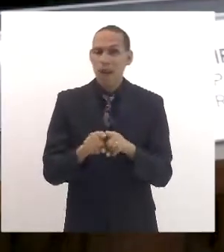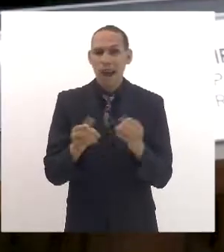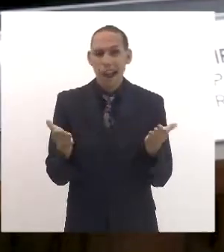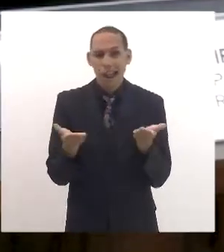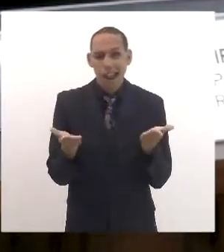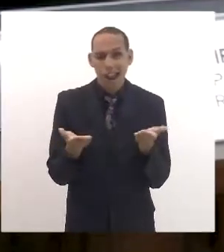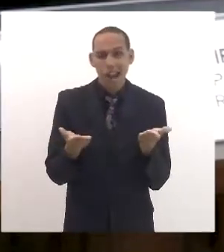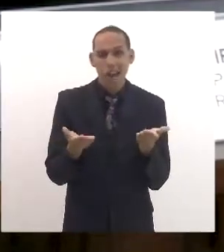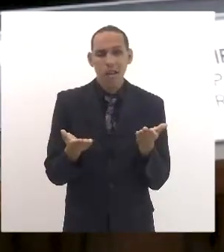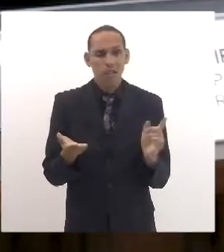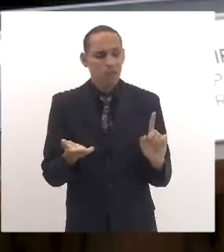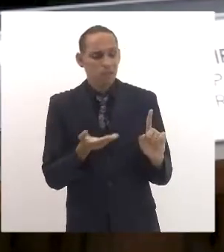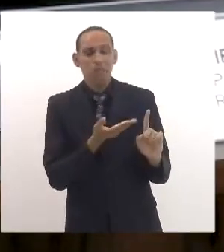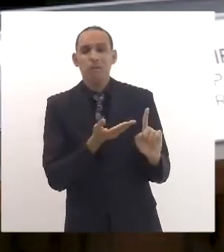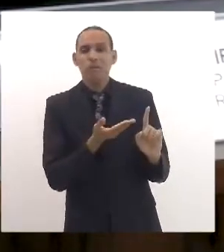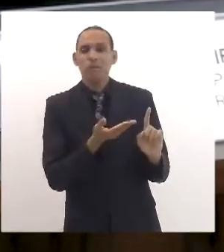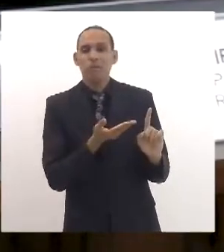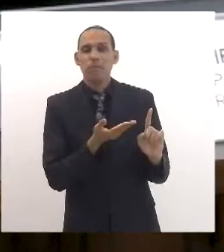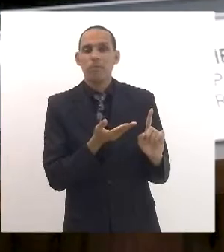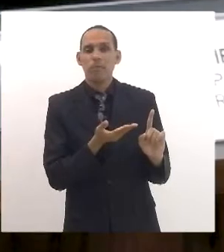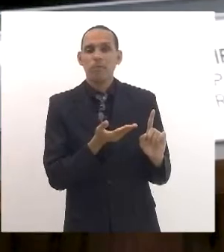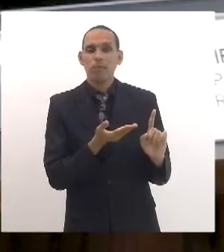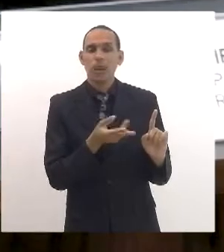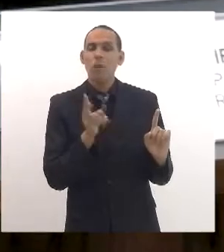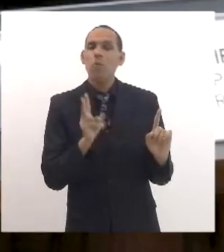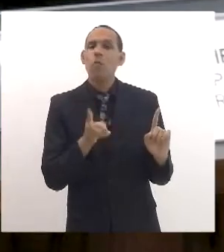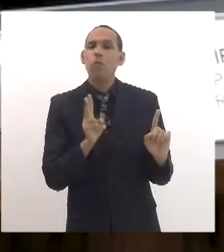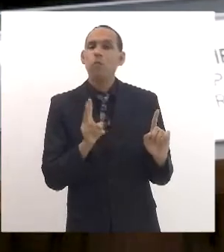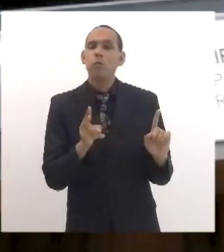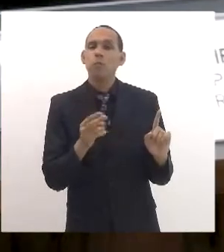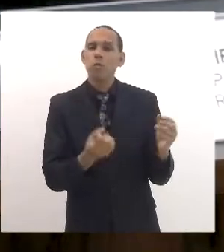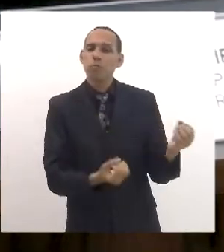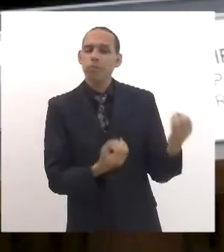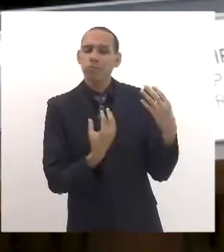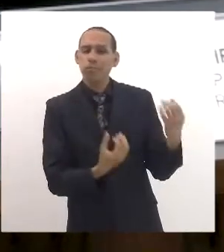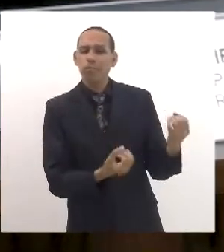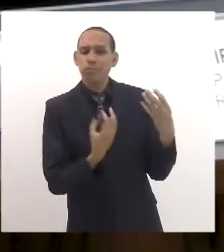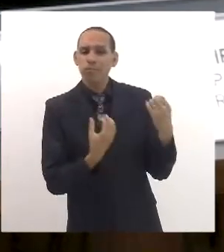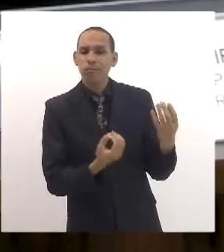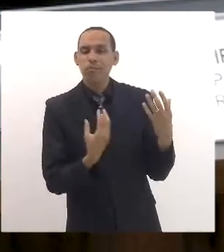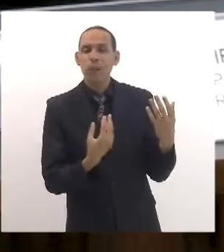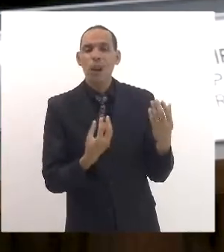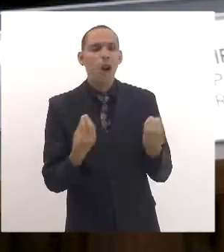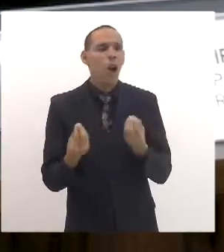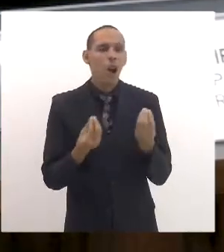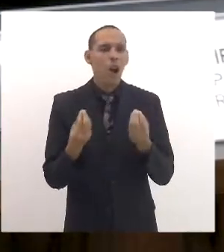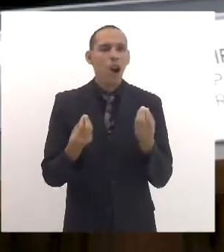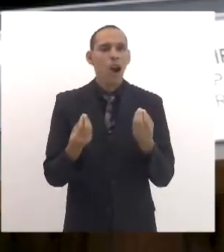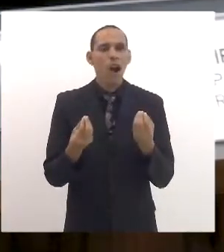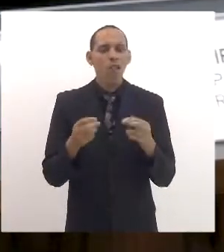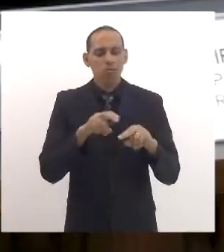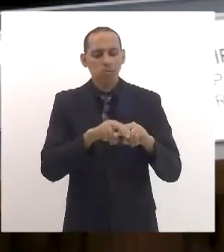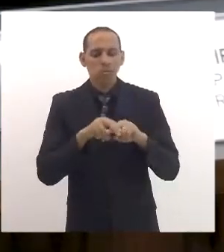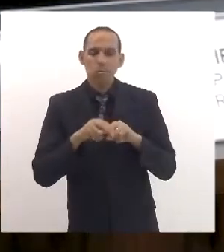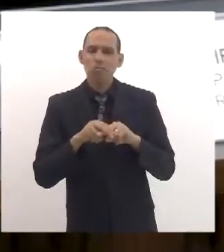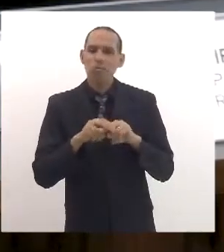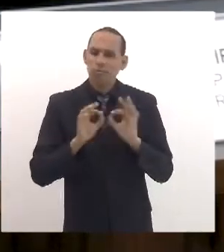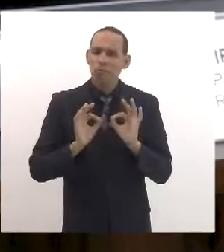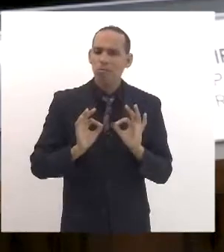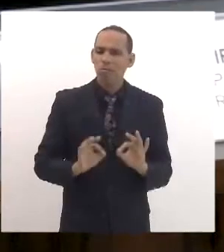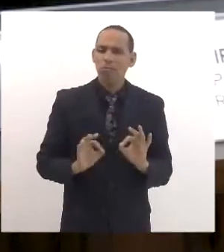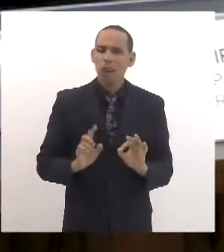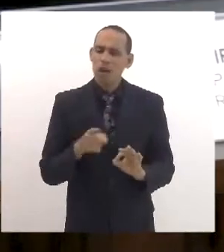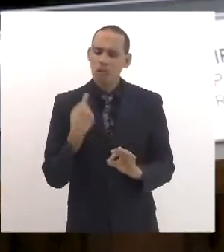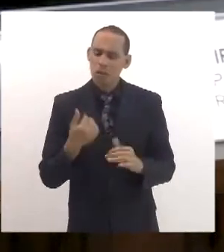como nos continua a catequizar por uma causa tão nobre, nos enche de orgulho e